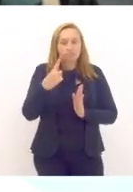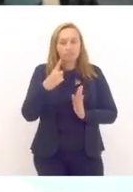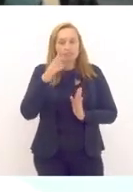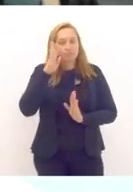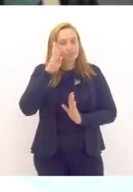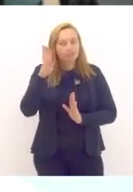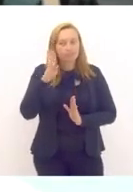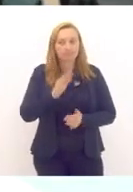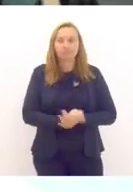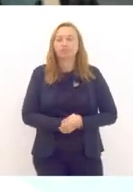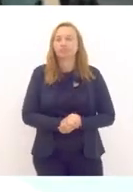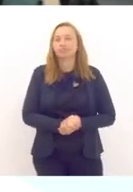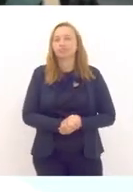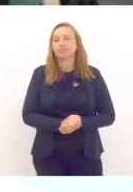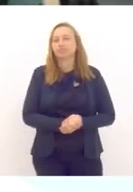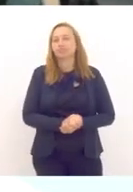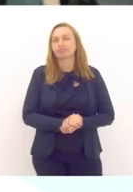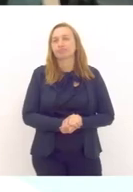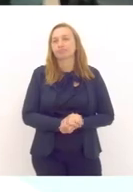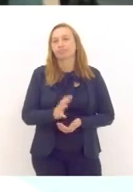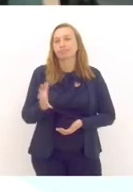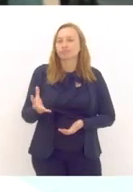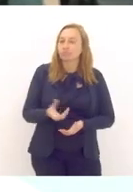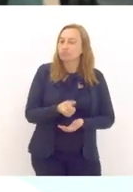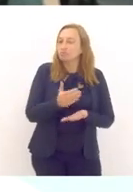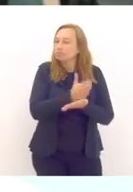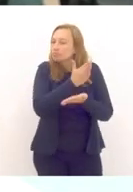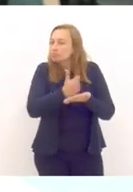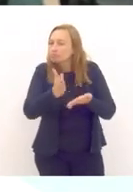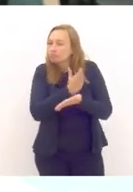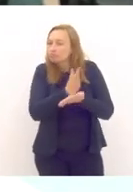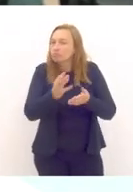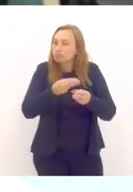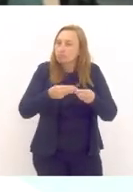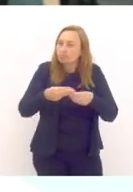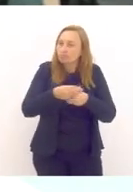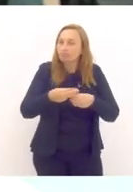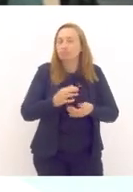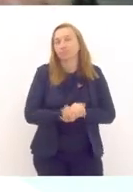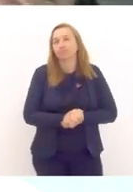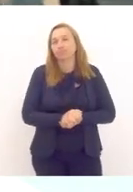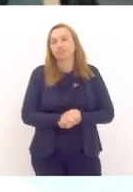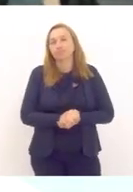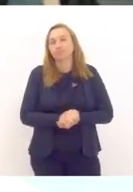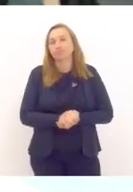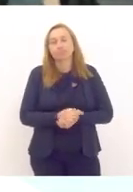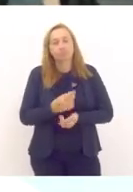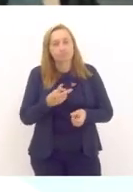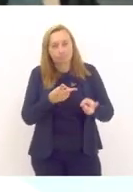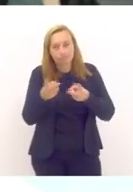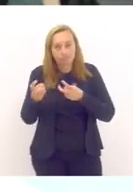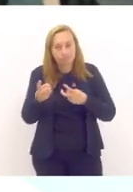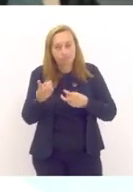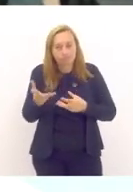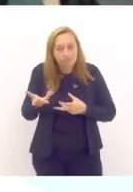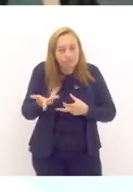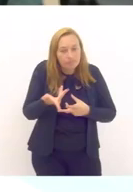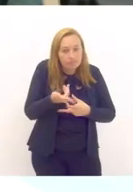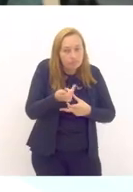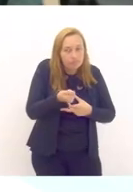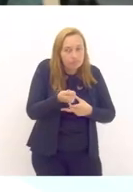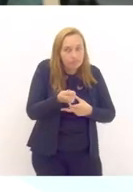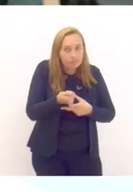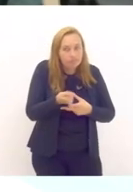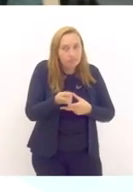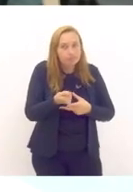principalmente sendo a tábua de salvação de alguns municípios. Eles querem securitizar. Aí, quando a gente vai olhar a qualidade do